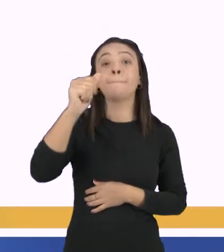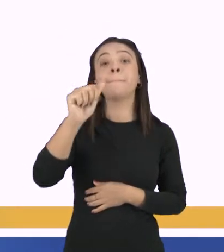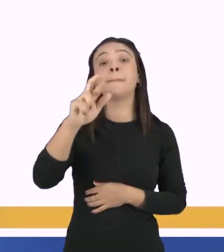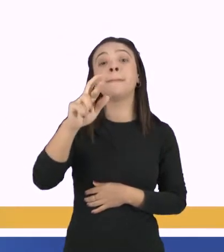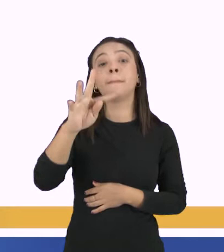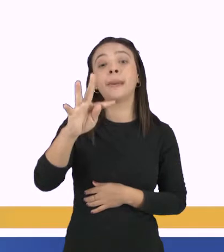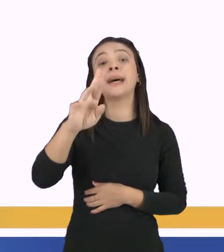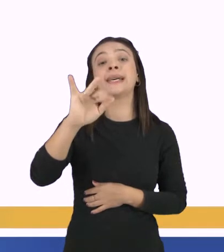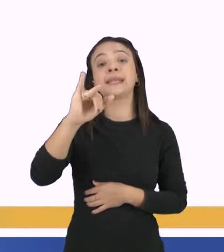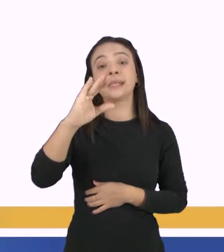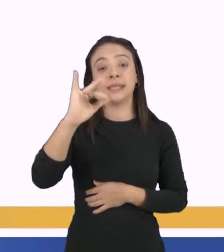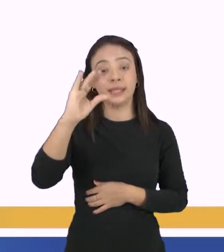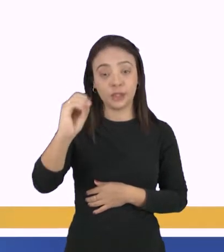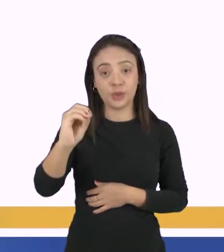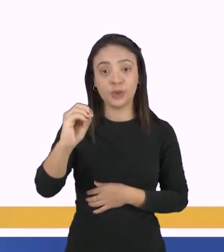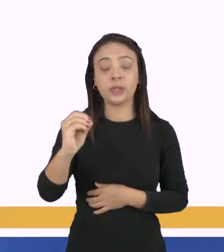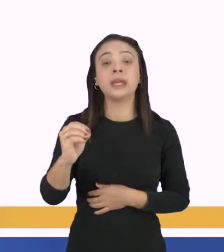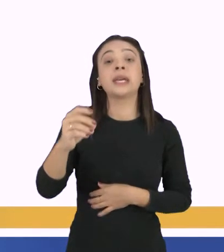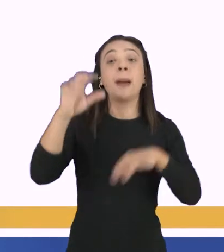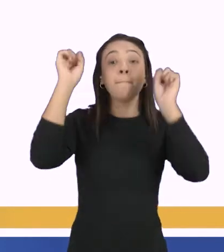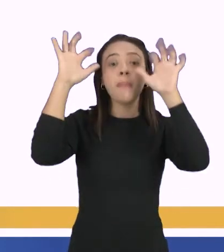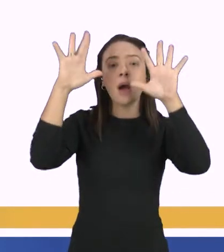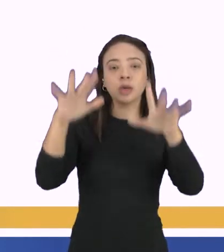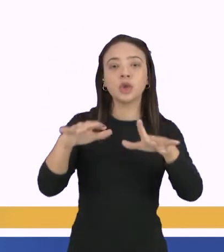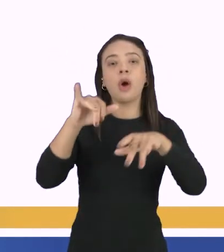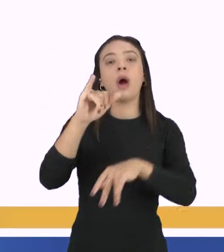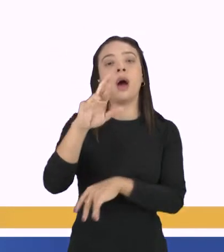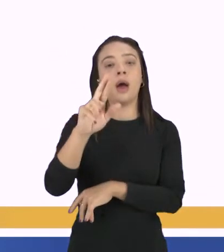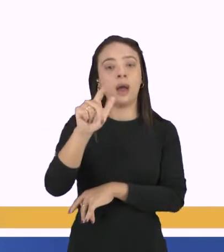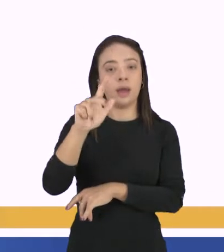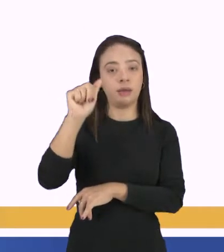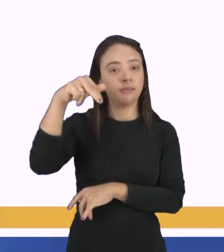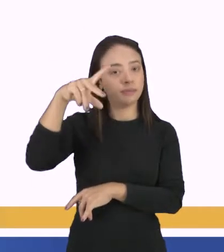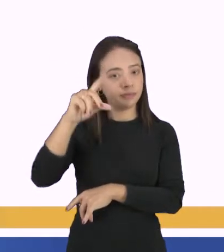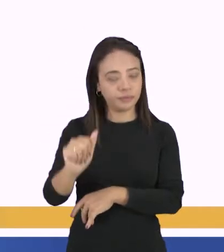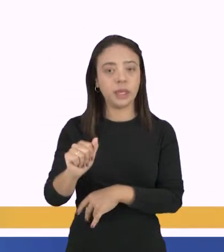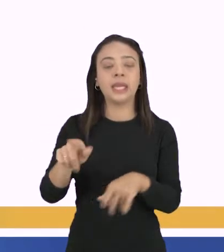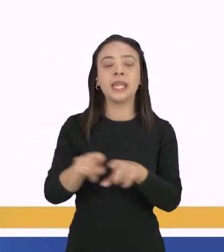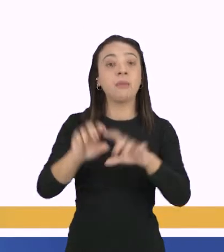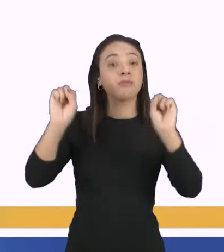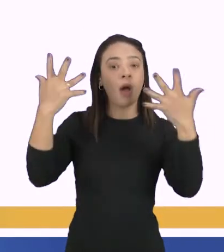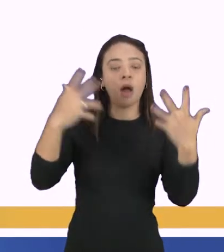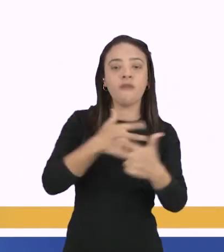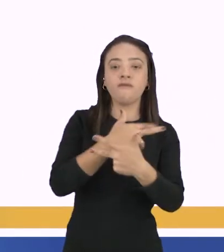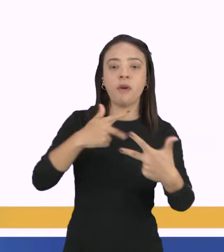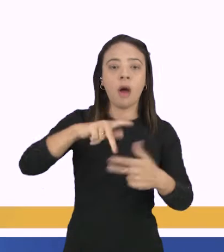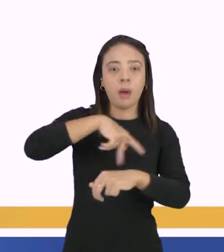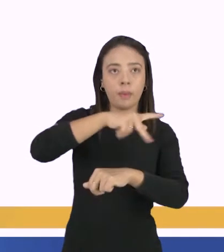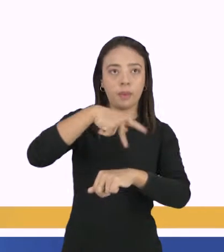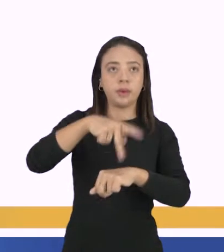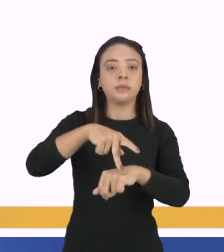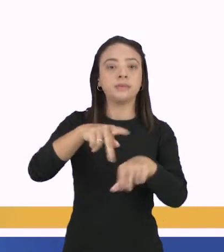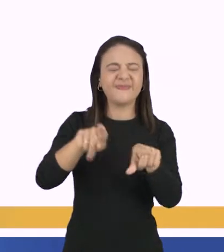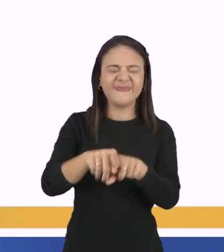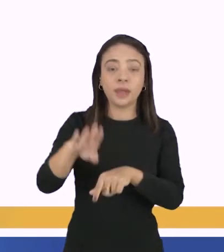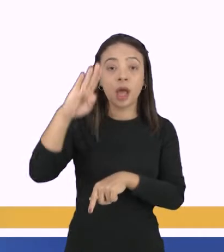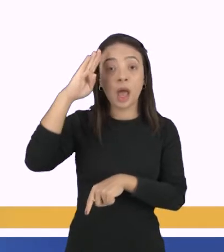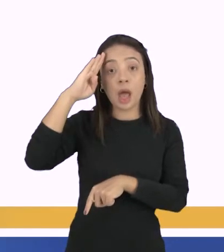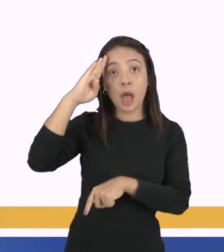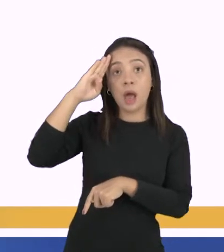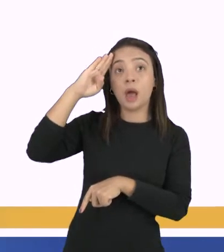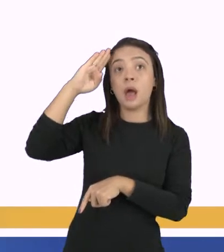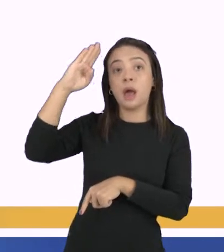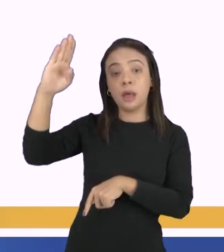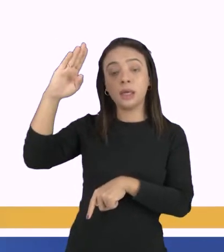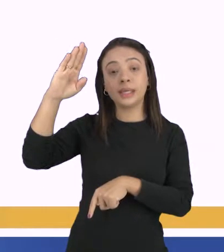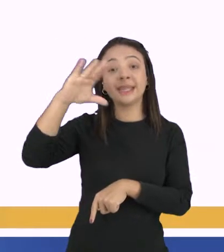Irlanda. Essa data ela é celebrada em vários países do mundo, em especial nas cidades e regiões em que há presença